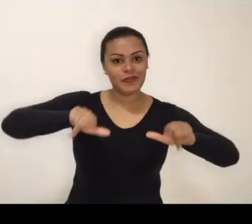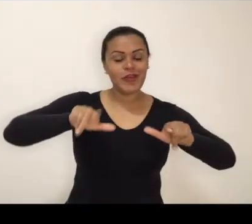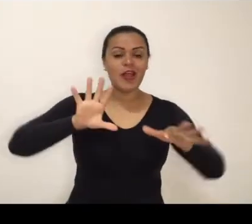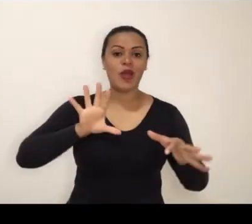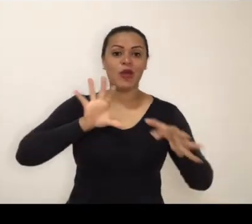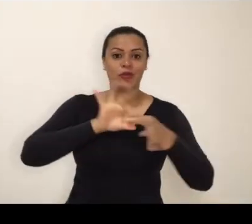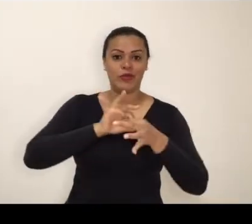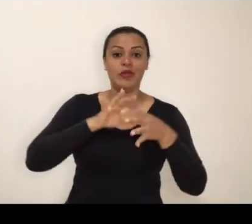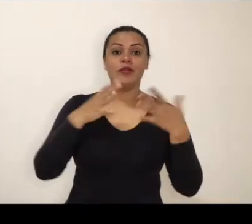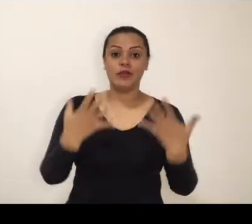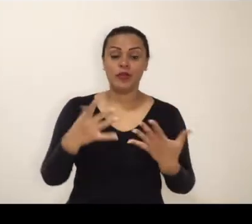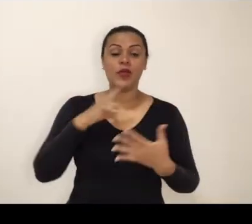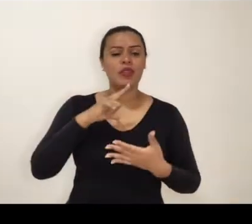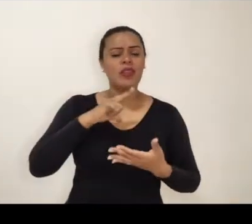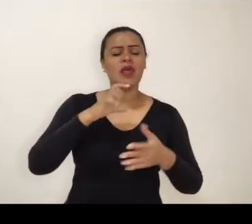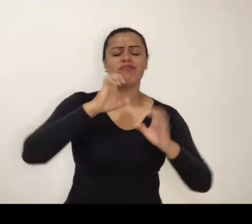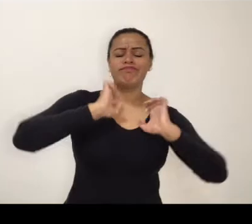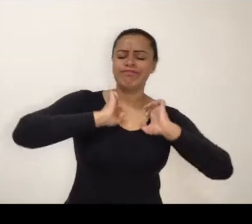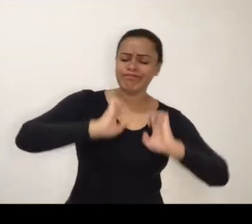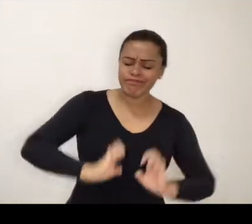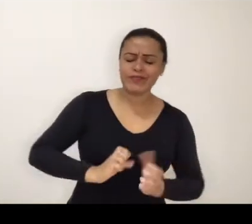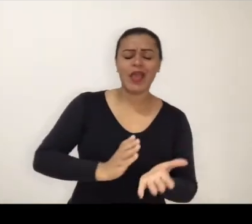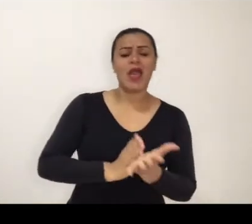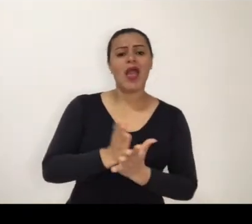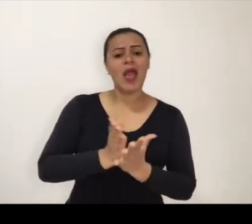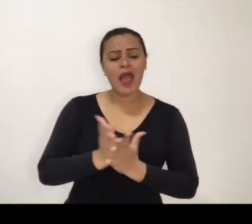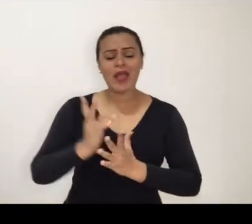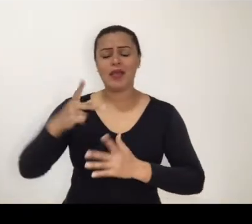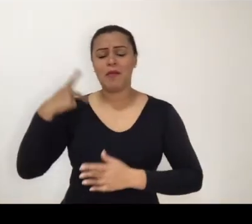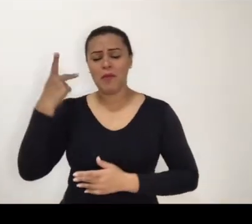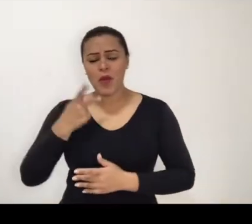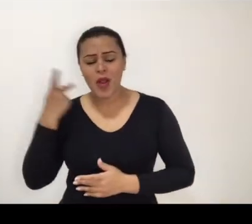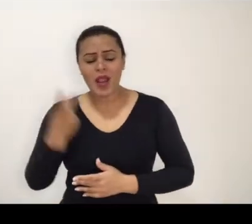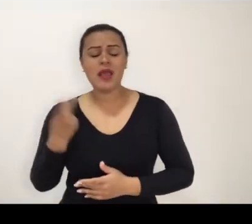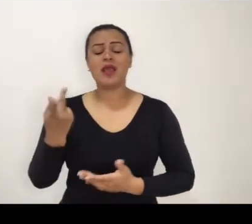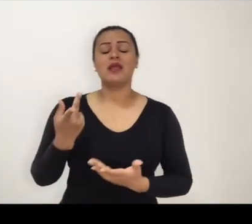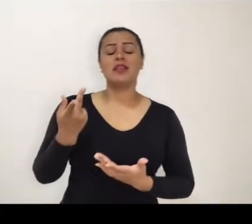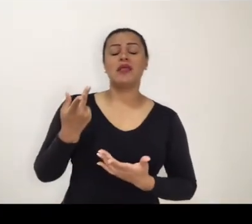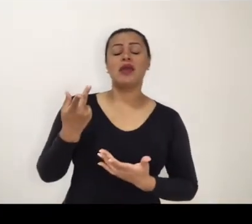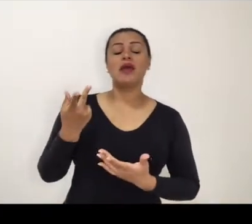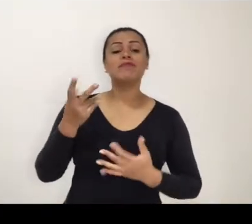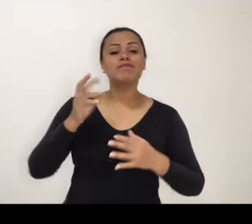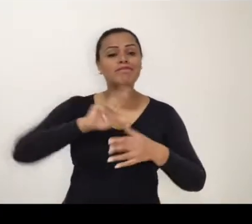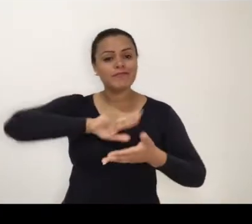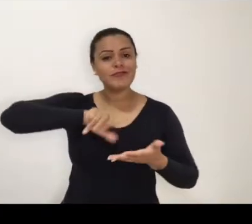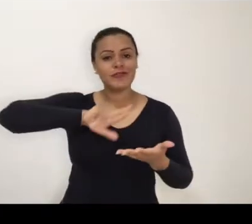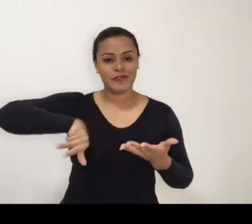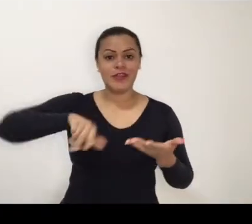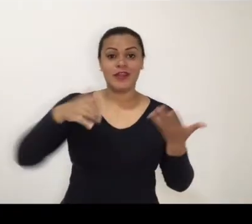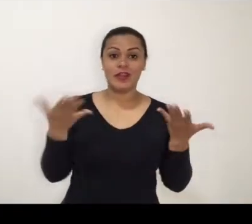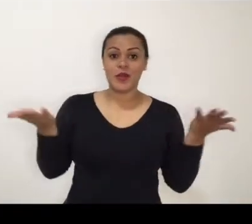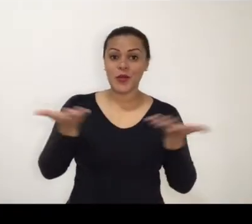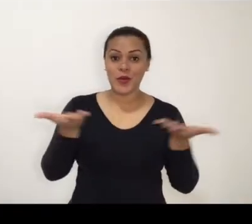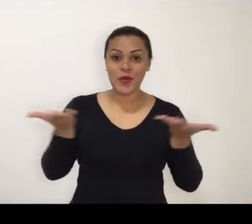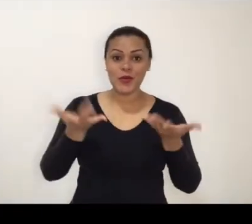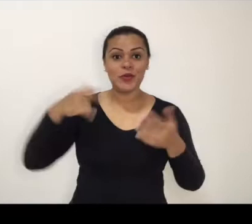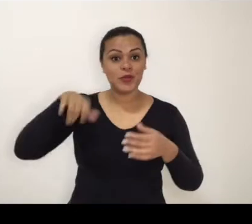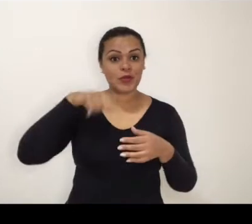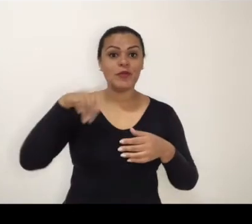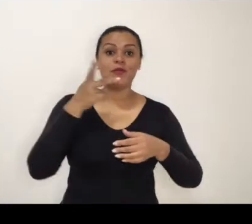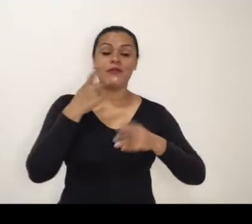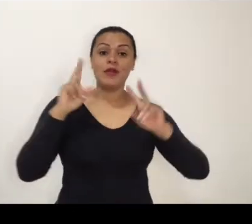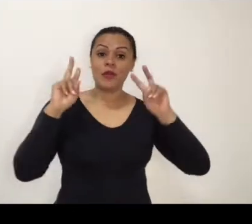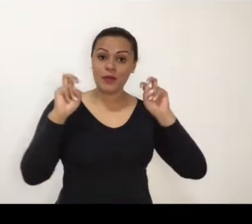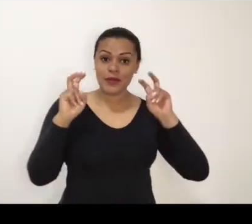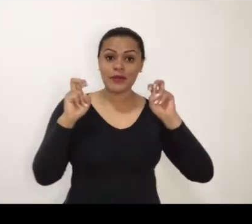contextos, com dimensões éticas, estéticas e políticas distintas, né? Hoje a gente vai falar sobre isso,